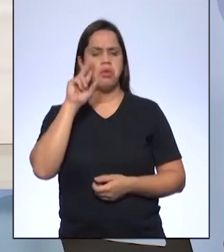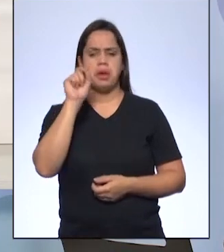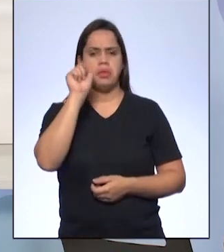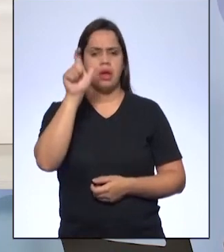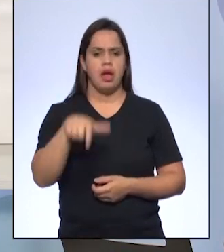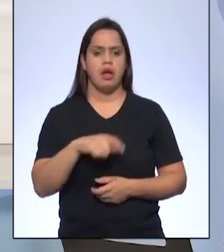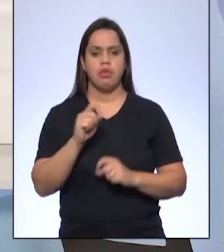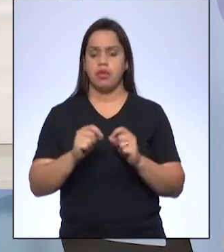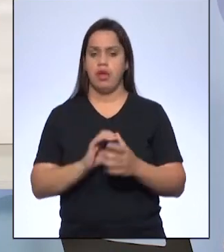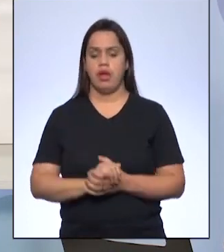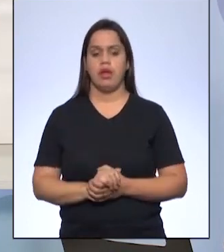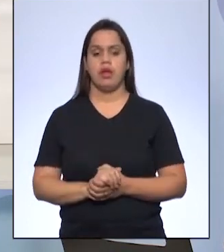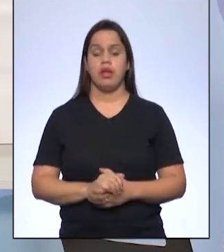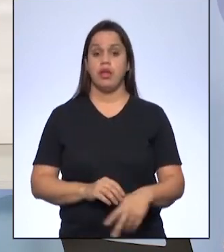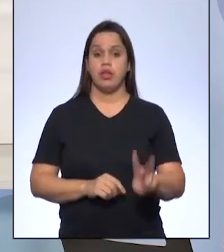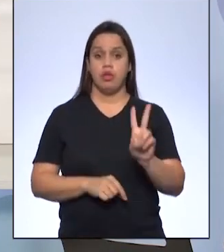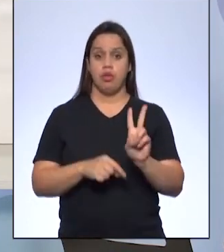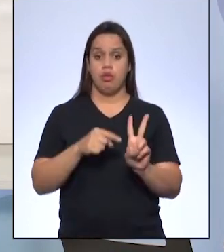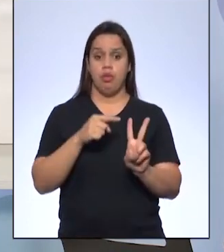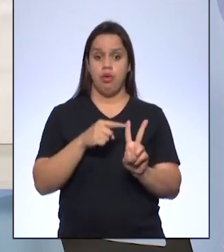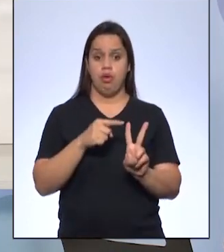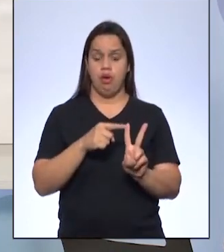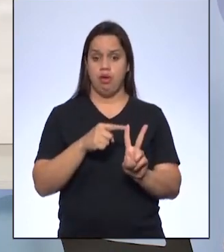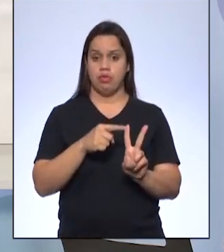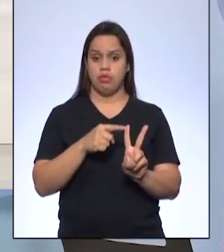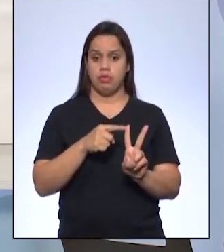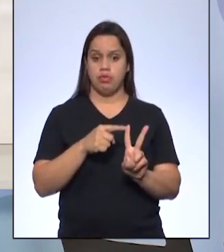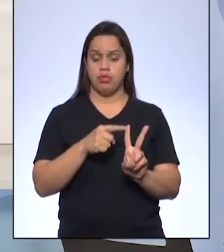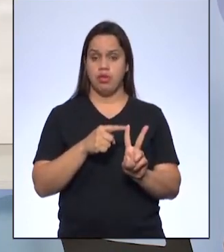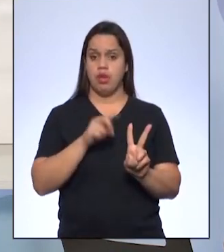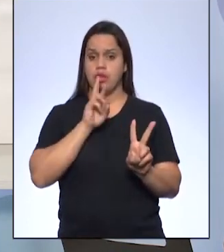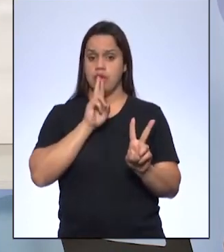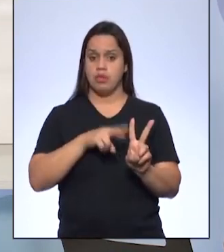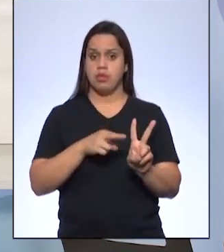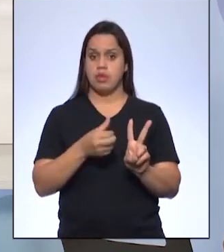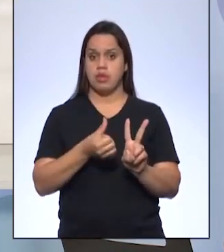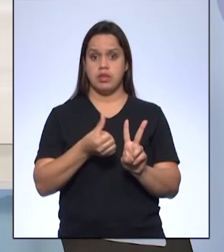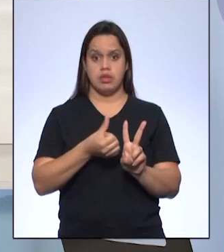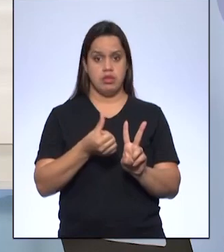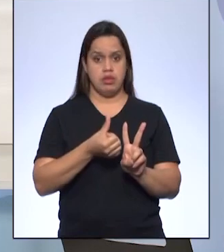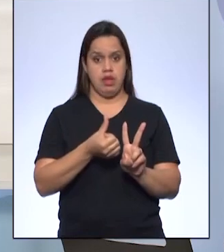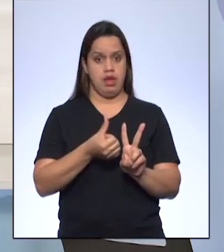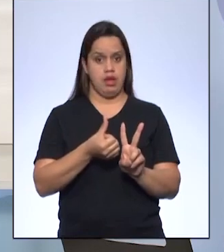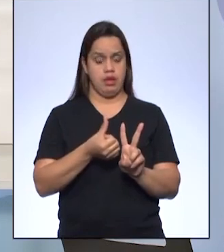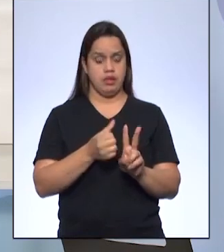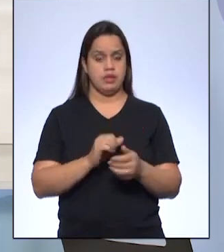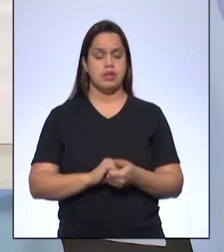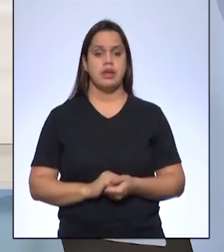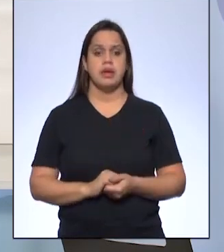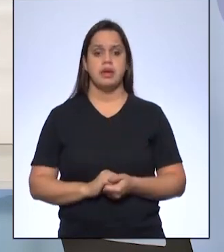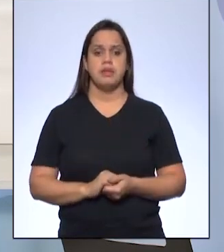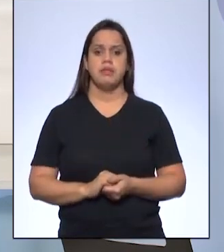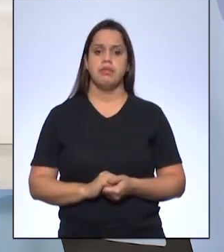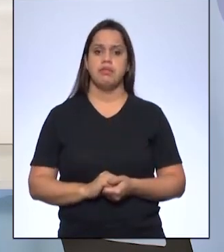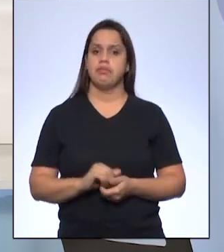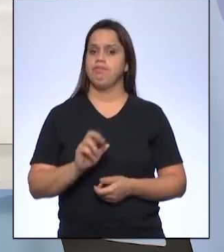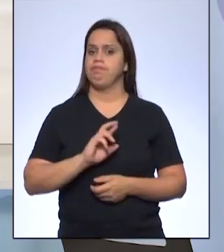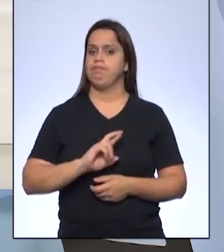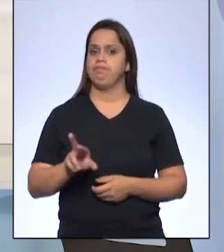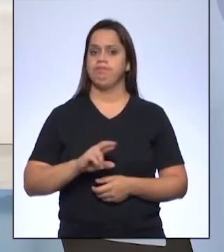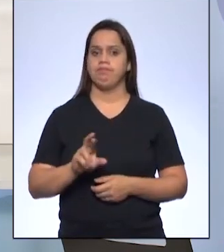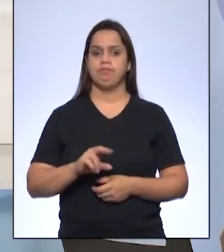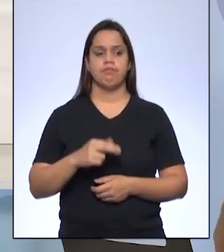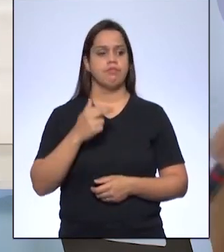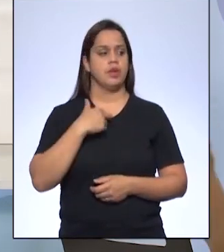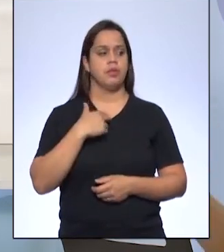colocou que o radical na resposta seria raiz quadrada de 6. Não posso